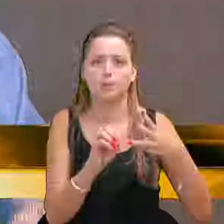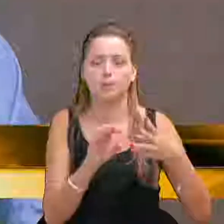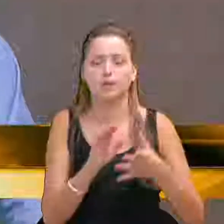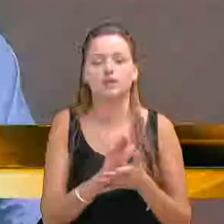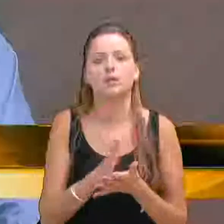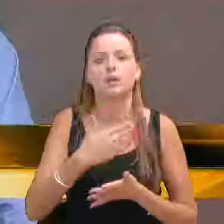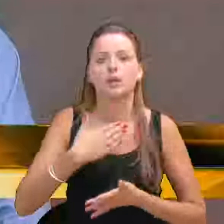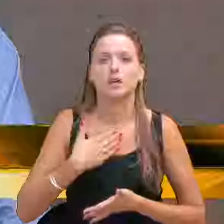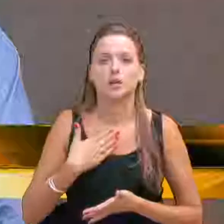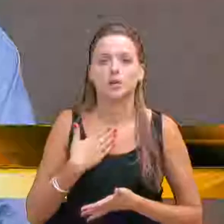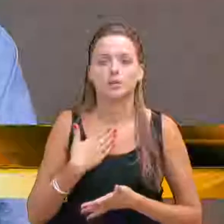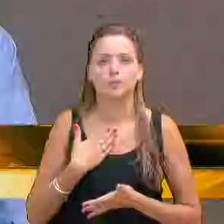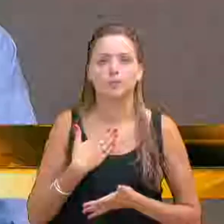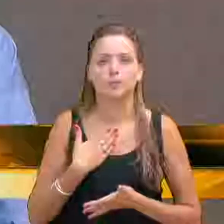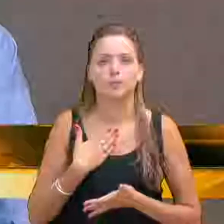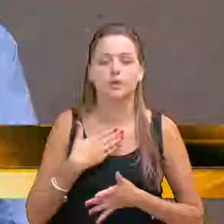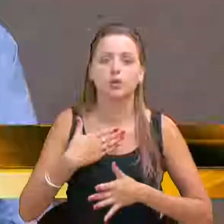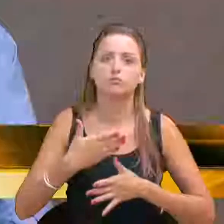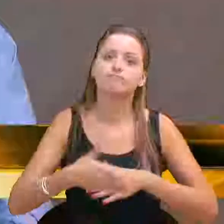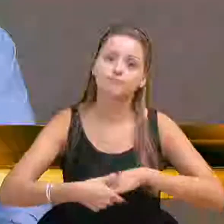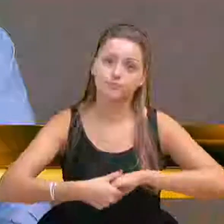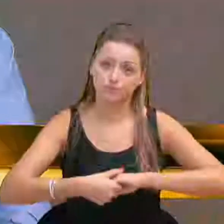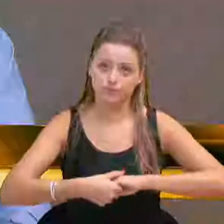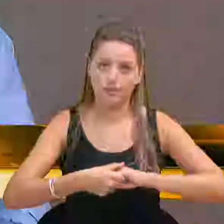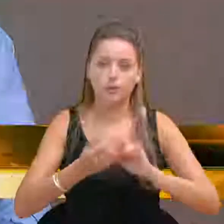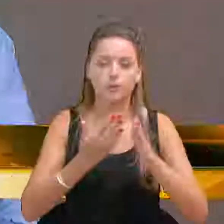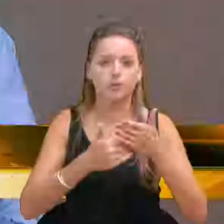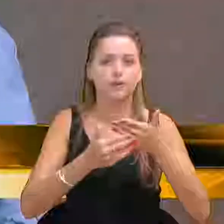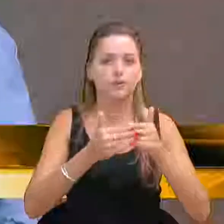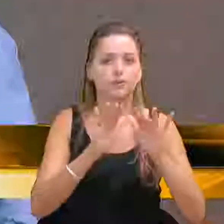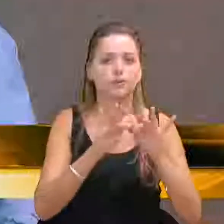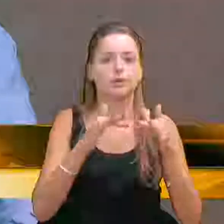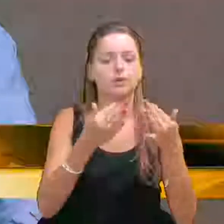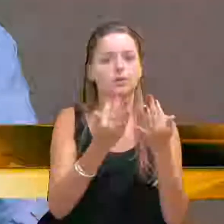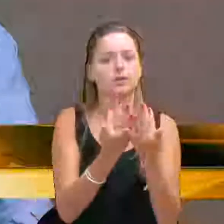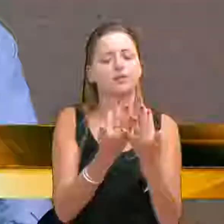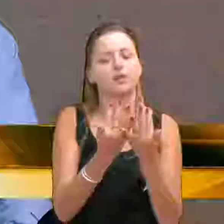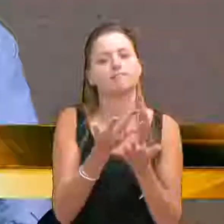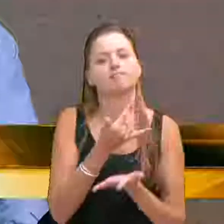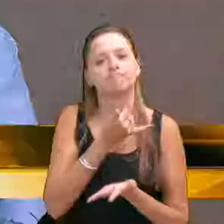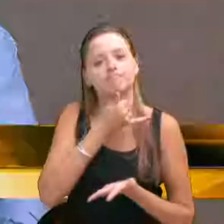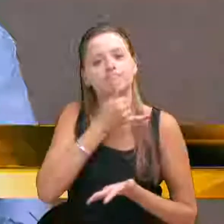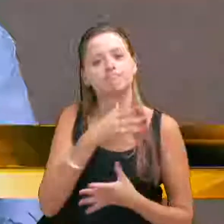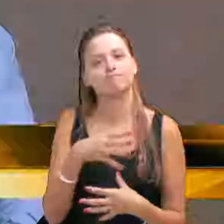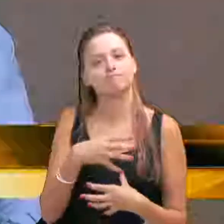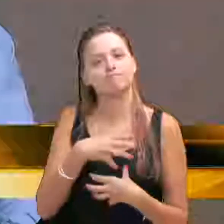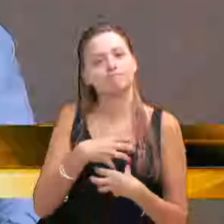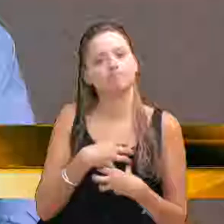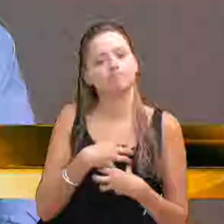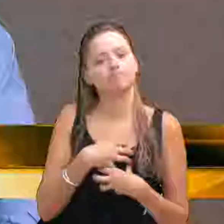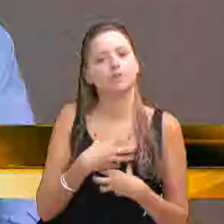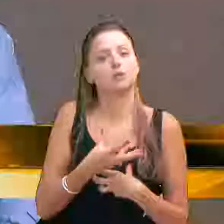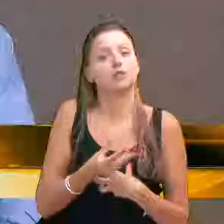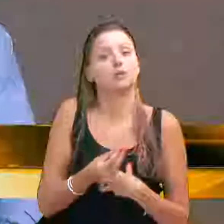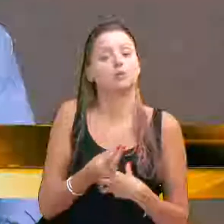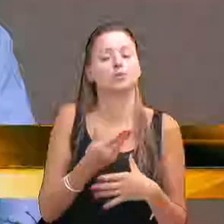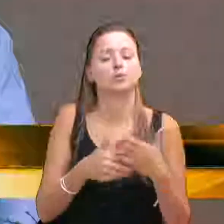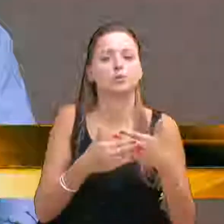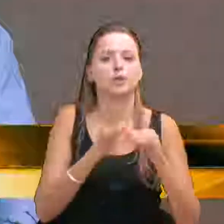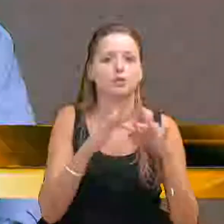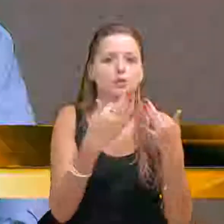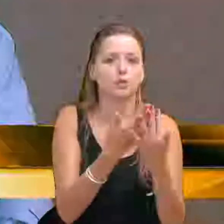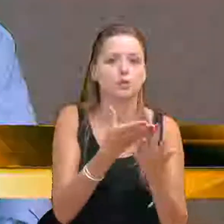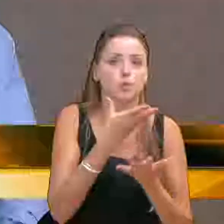então aqui as nossas condolências, né, nosso pesar, né, a sua família, né, os seus filhos, sua